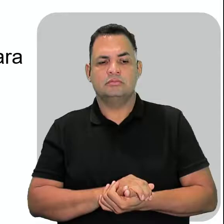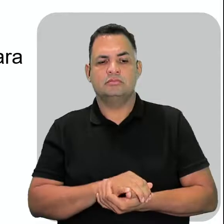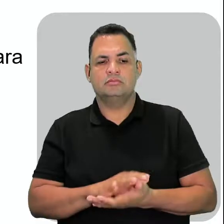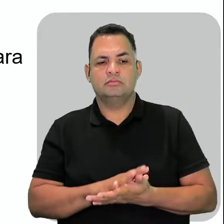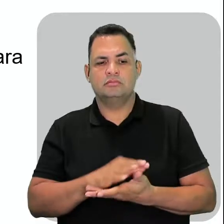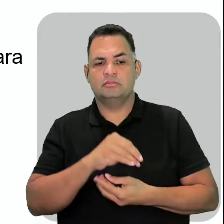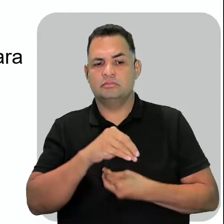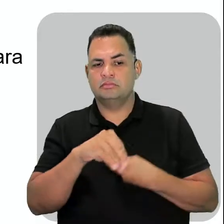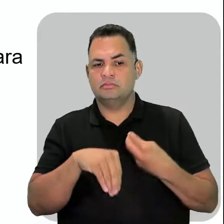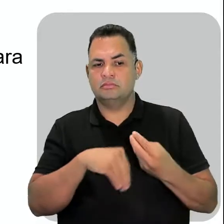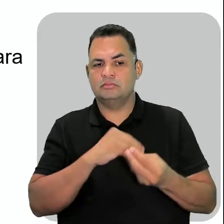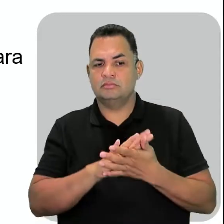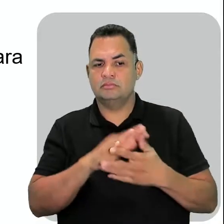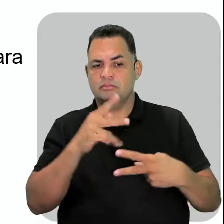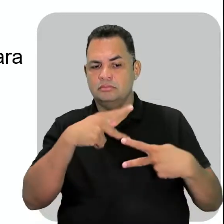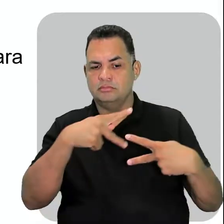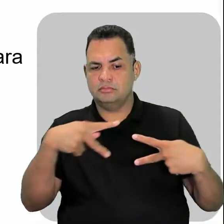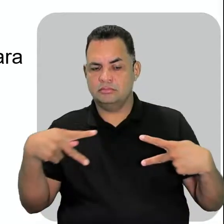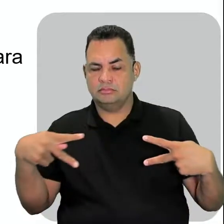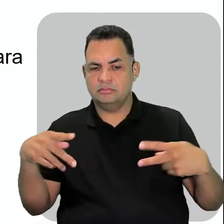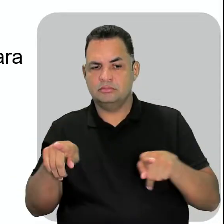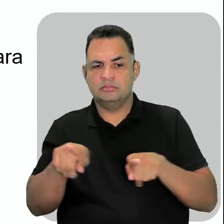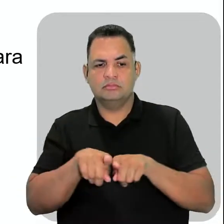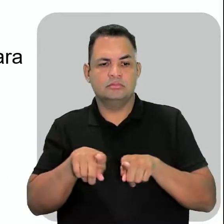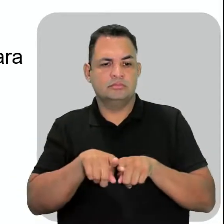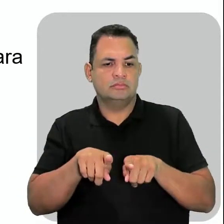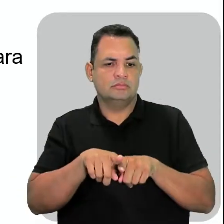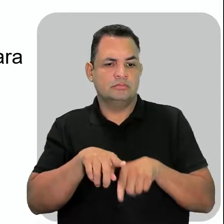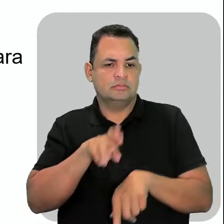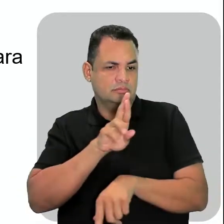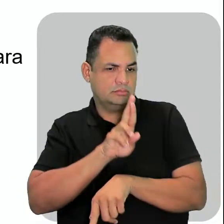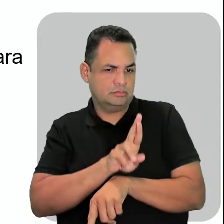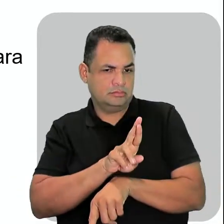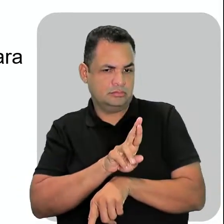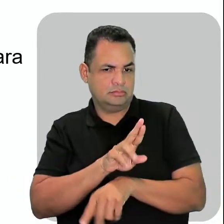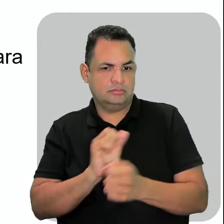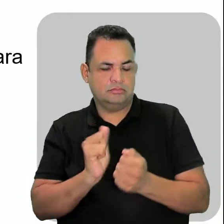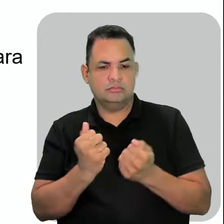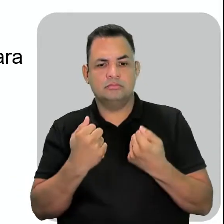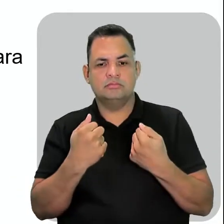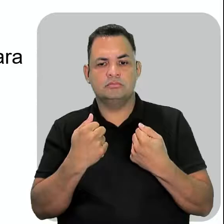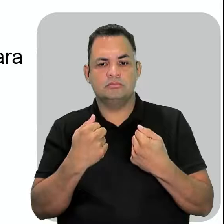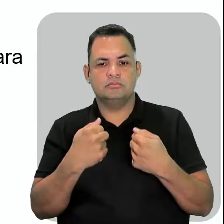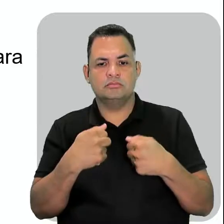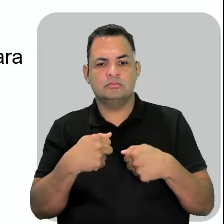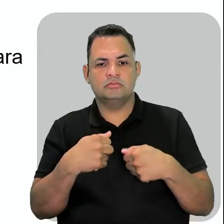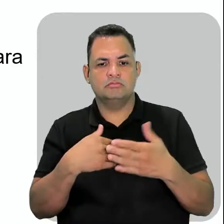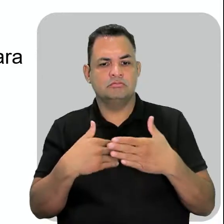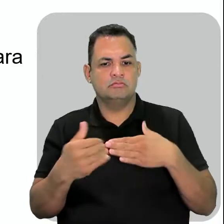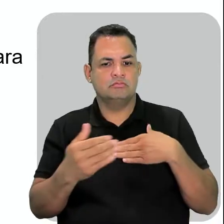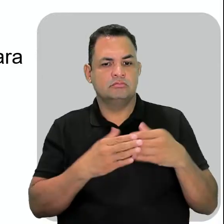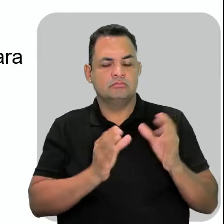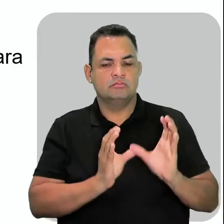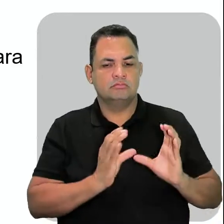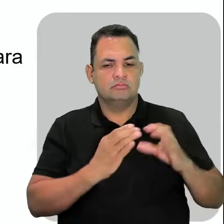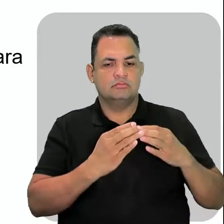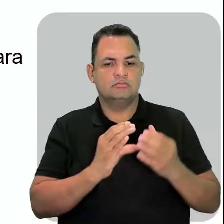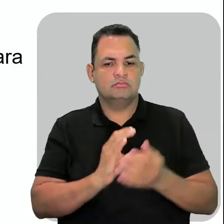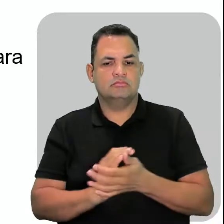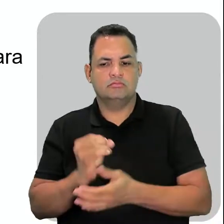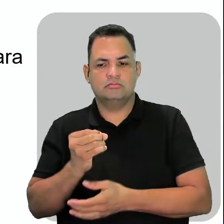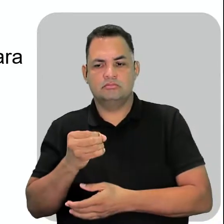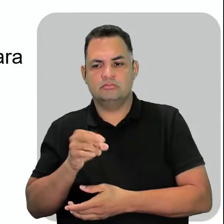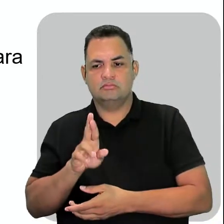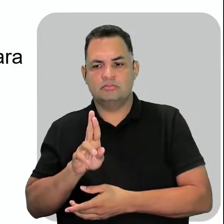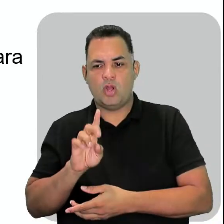que formam as proteínas, nós temos o radical, que pode ser qualquer grupo